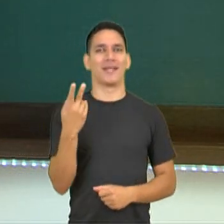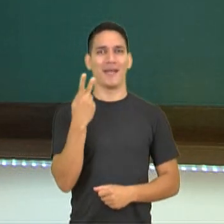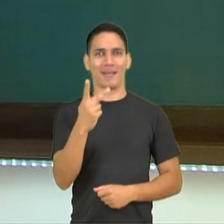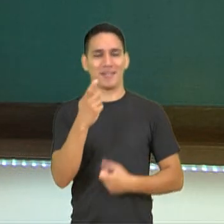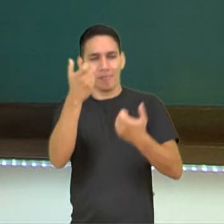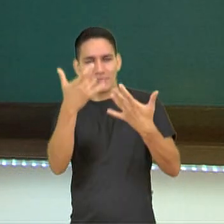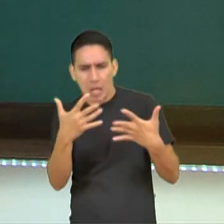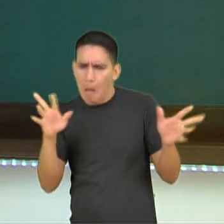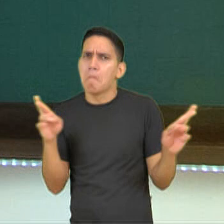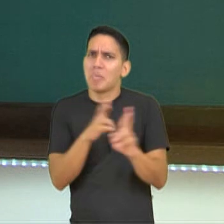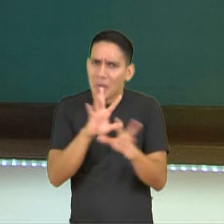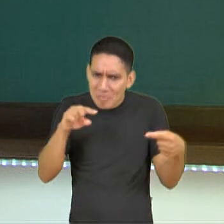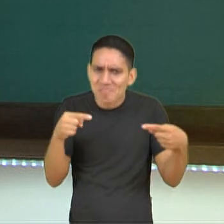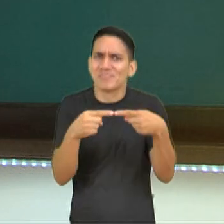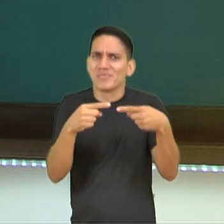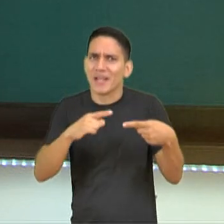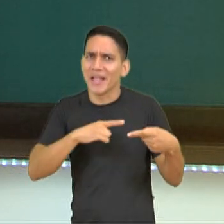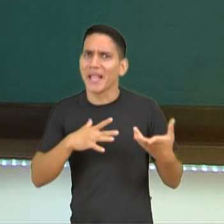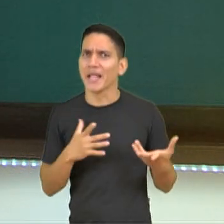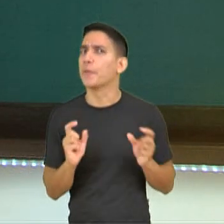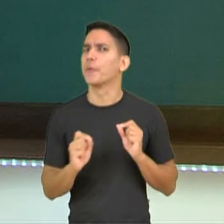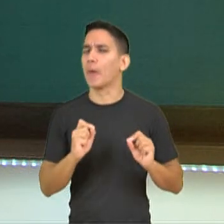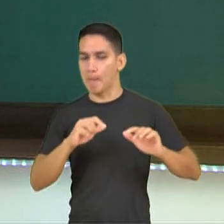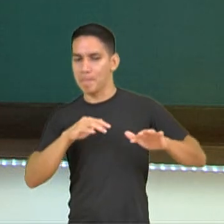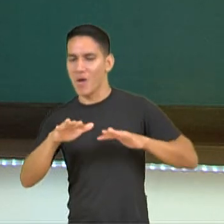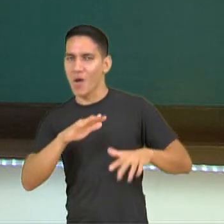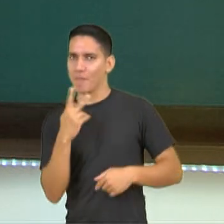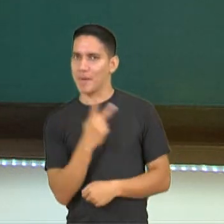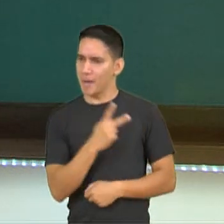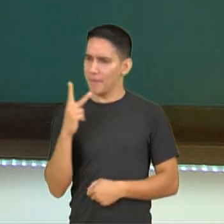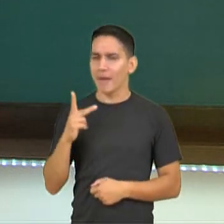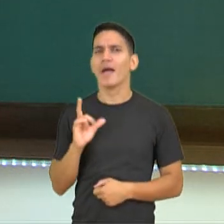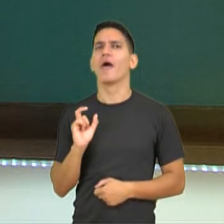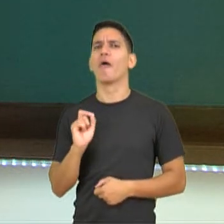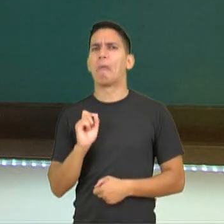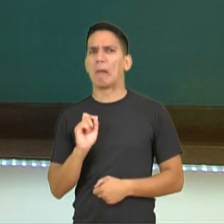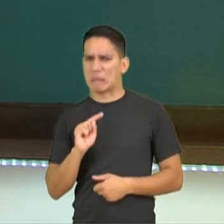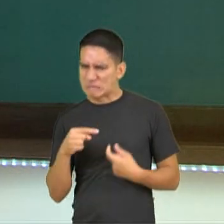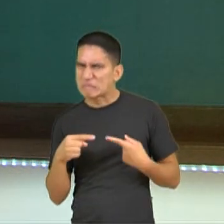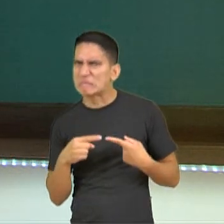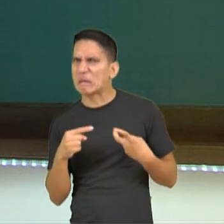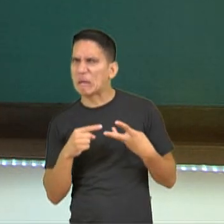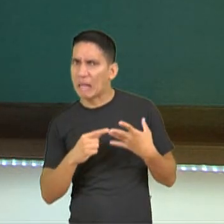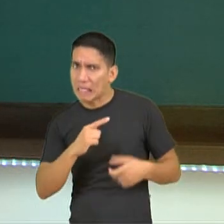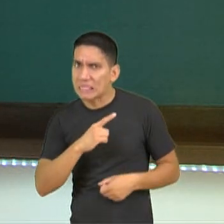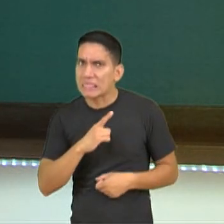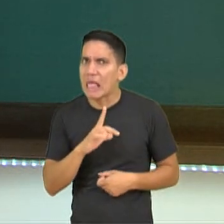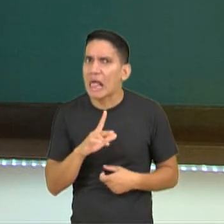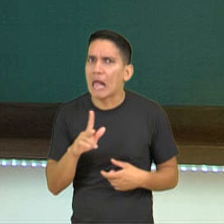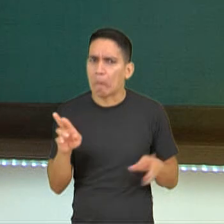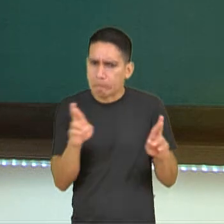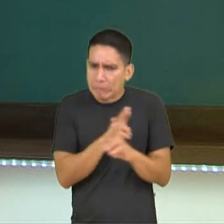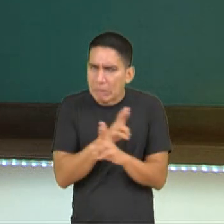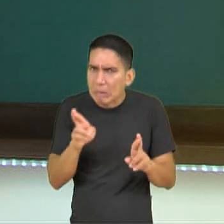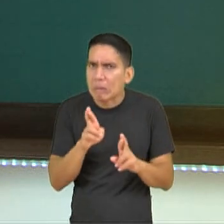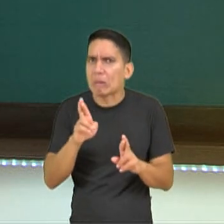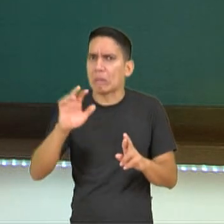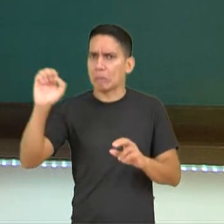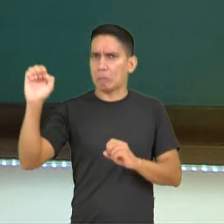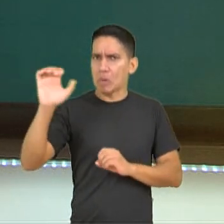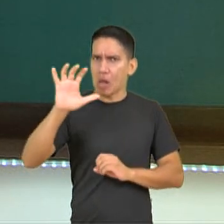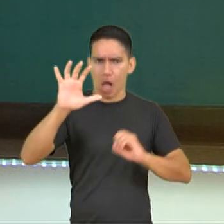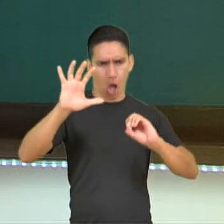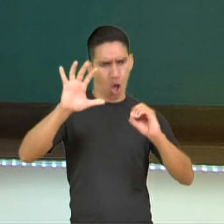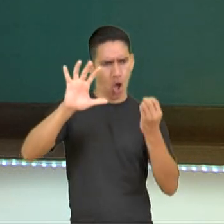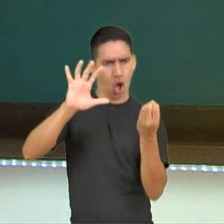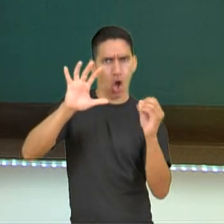acontece que tem a ver com esses dois movimentos? Será que tem alguma coisa que está relacionada ao movimento de rotação e ao